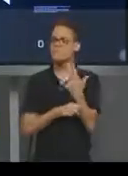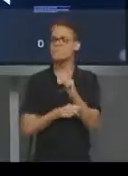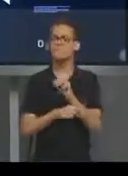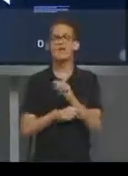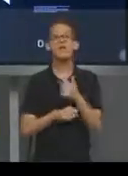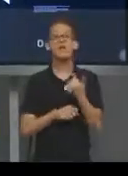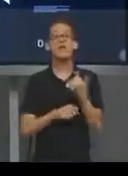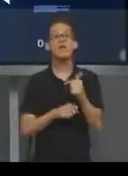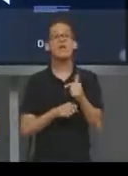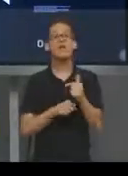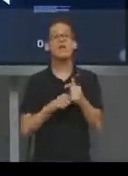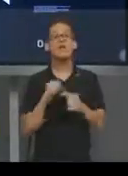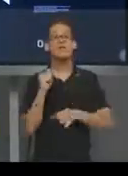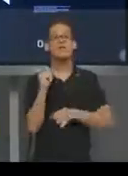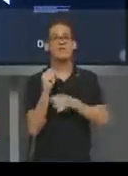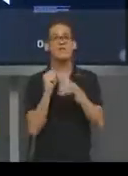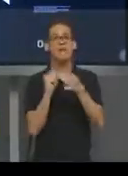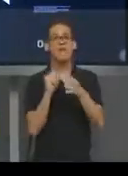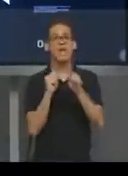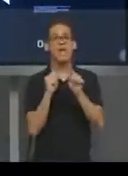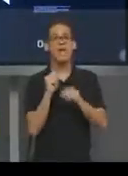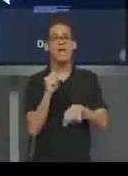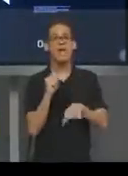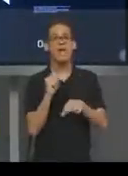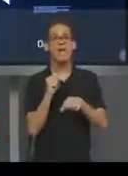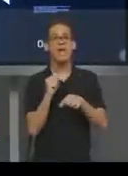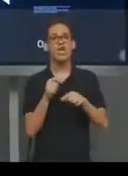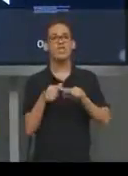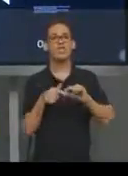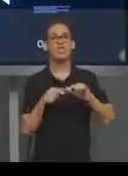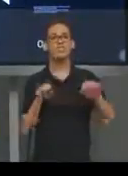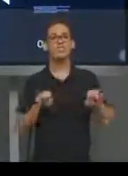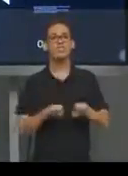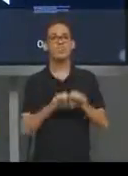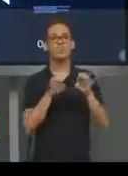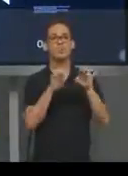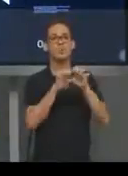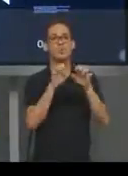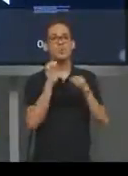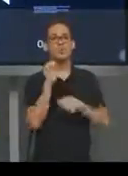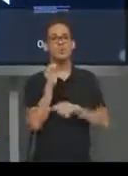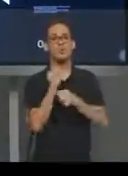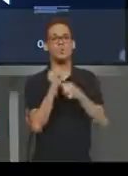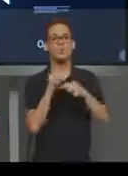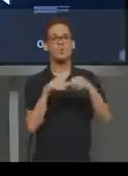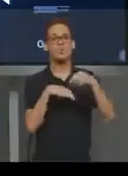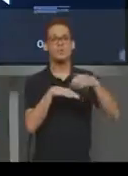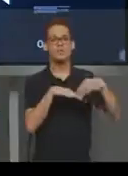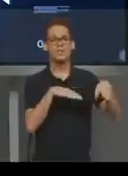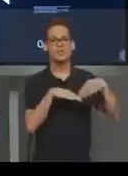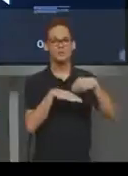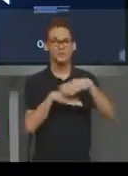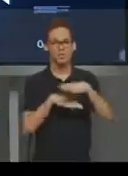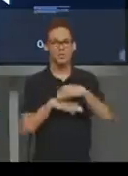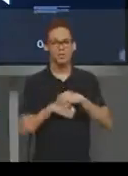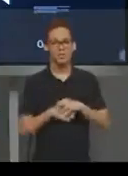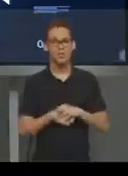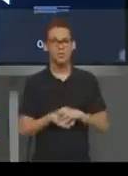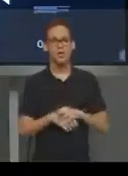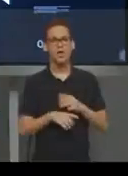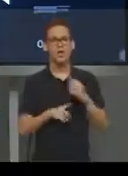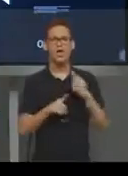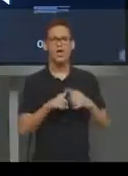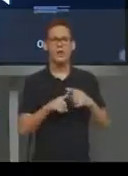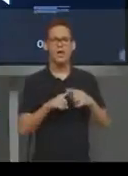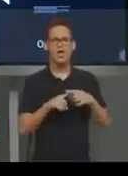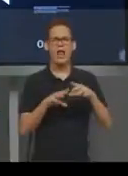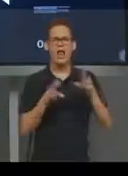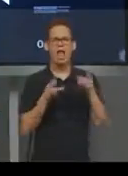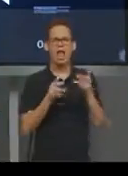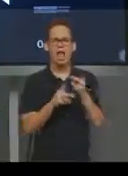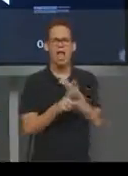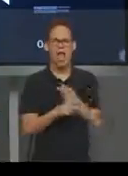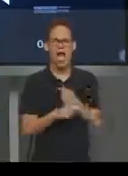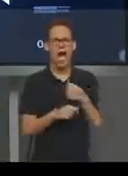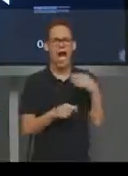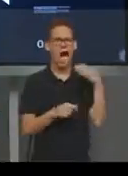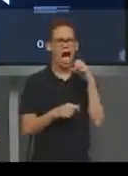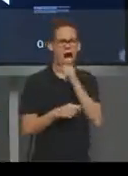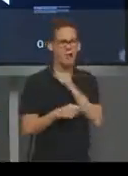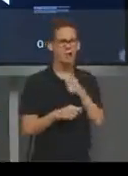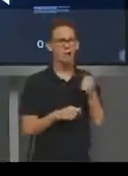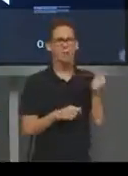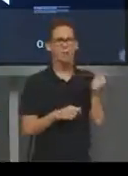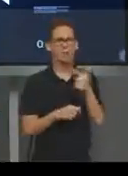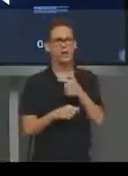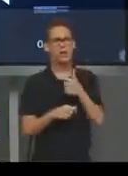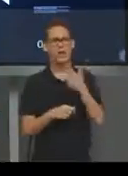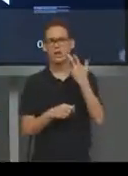avasculares são vegetais que não apresentam estruturas de vasos de transportes? Elas decompõem-se mais rápido que